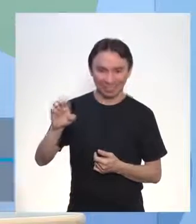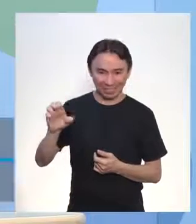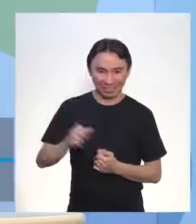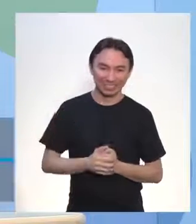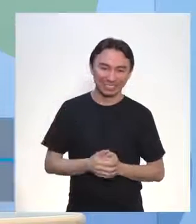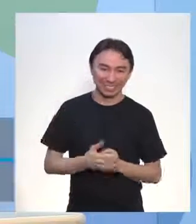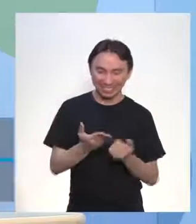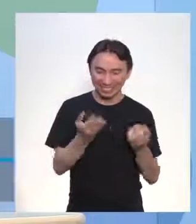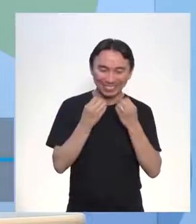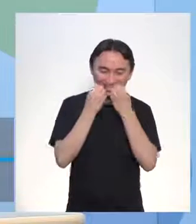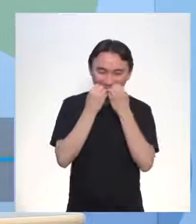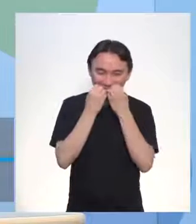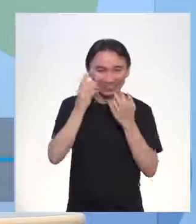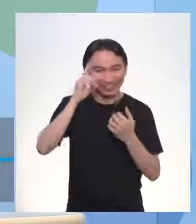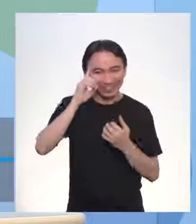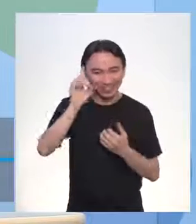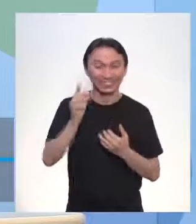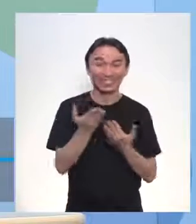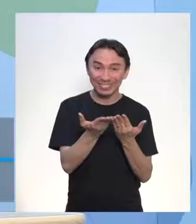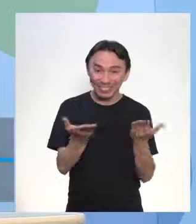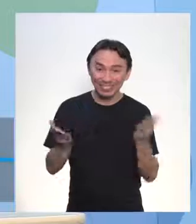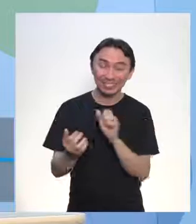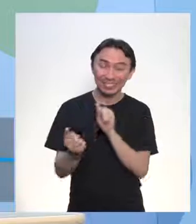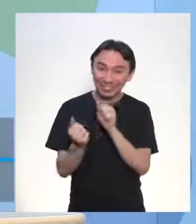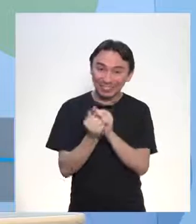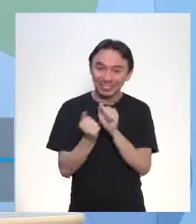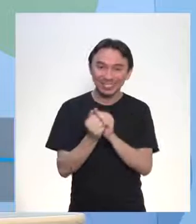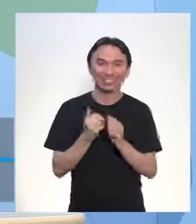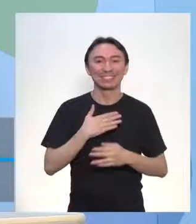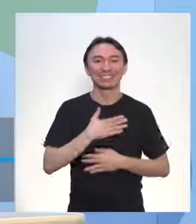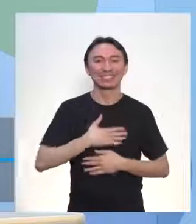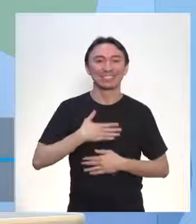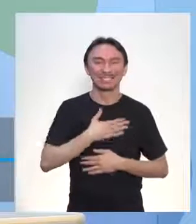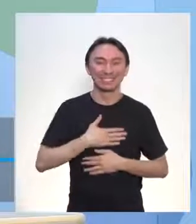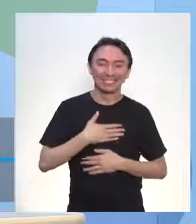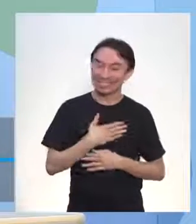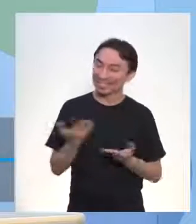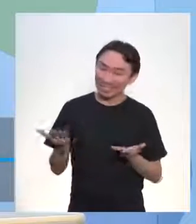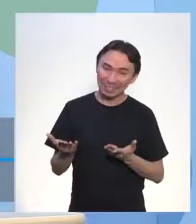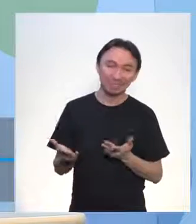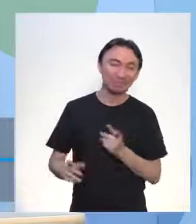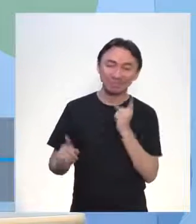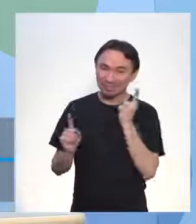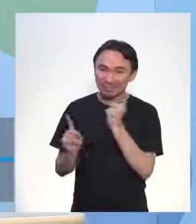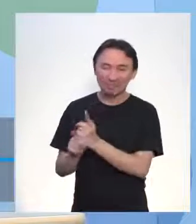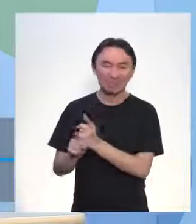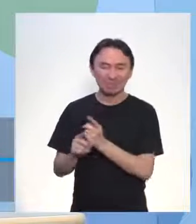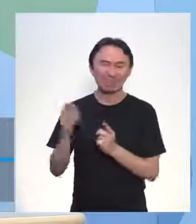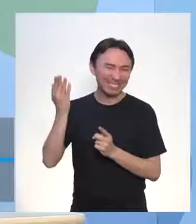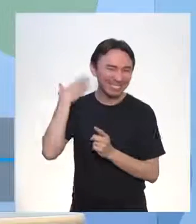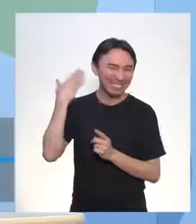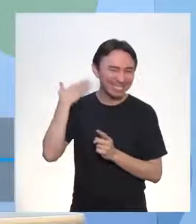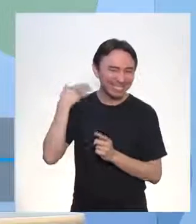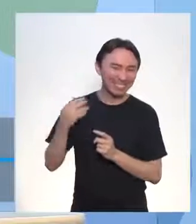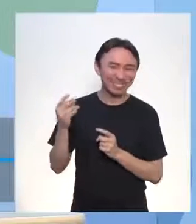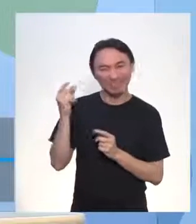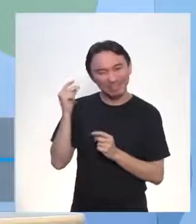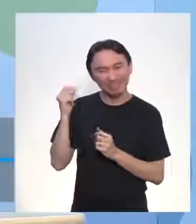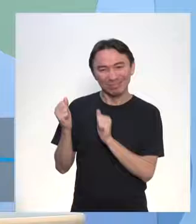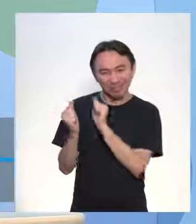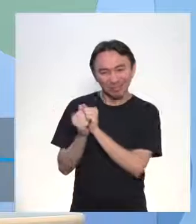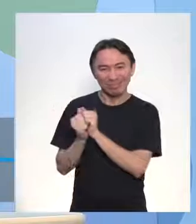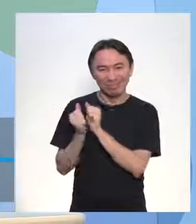dia. É um prazer estar aqui com vocês. É um prazer reencontrar a professora Janaína, colega do passado, trabalhamos